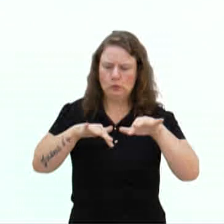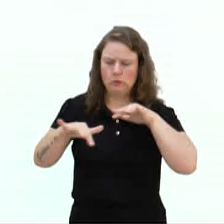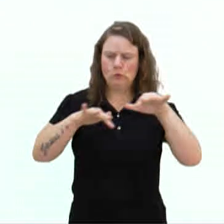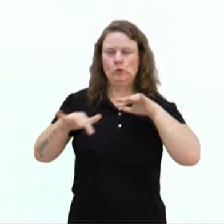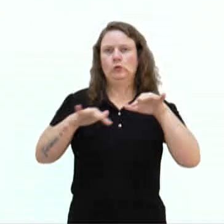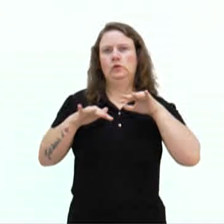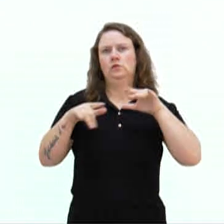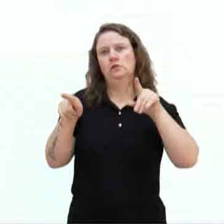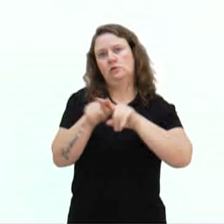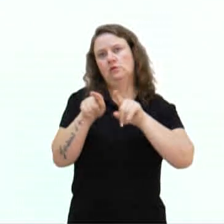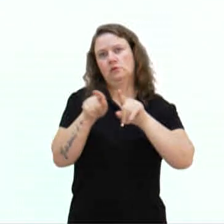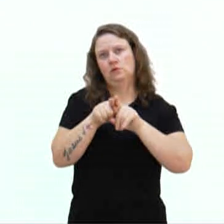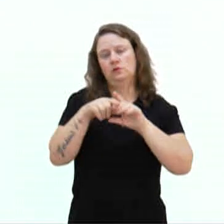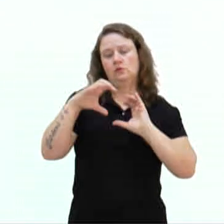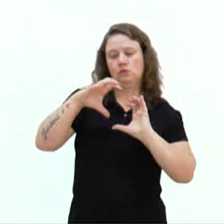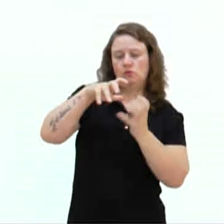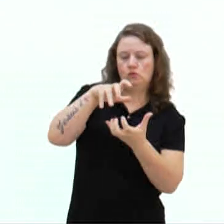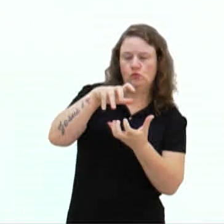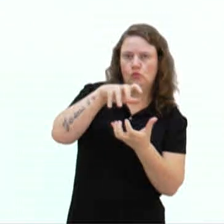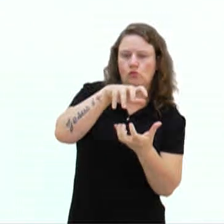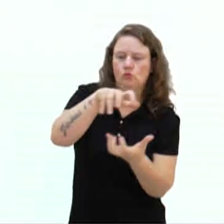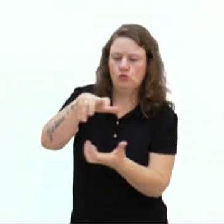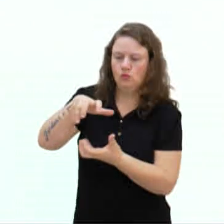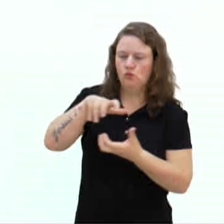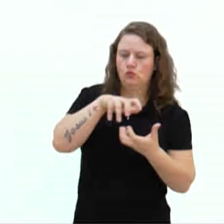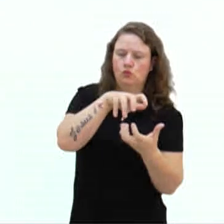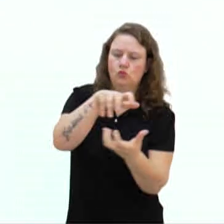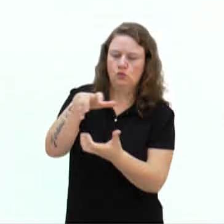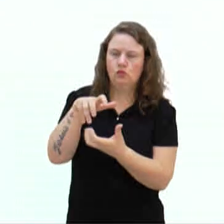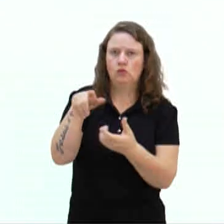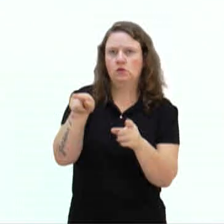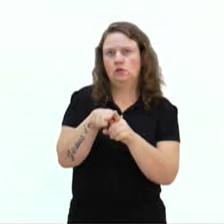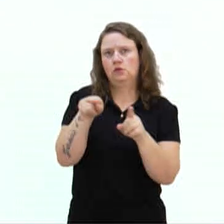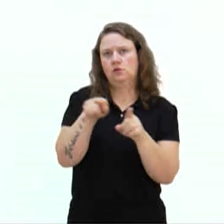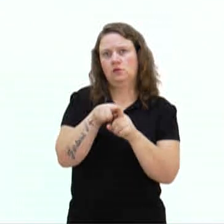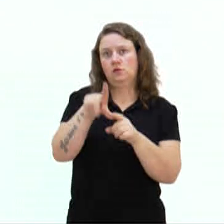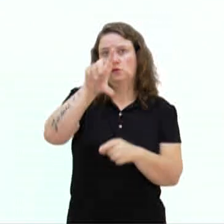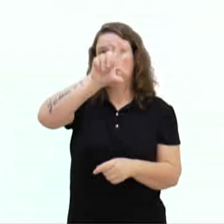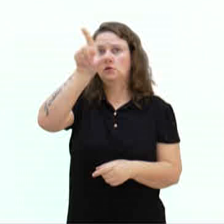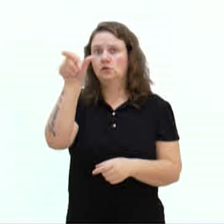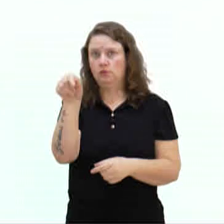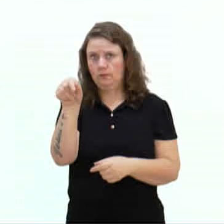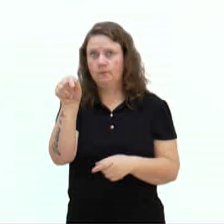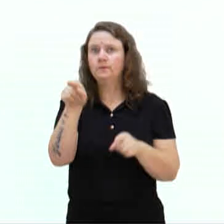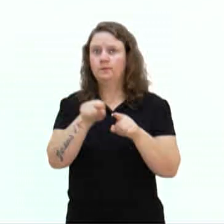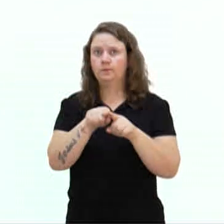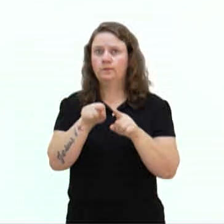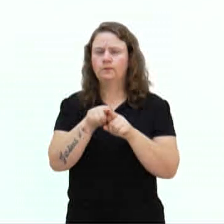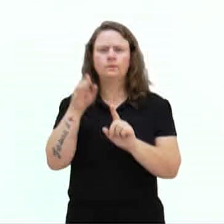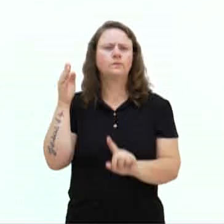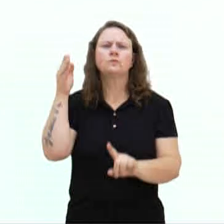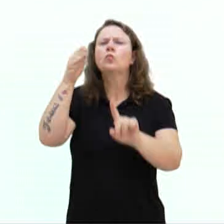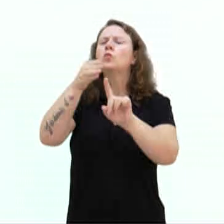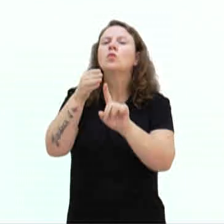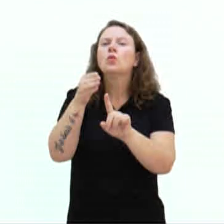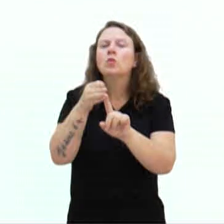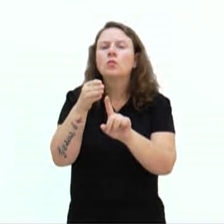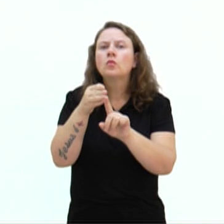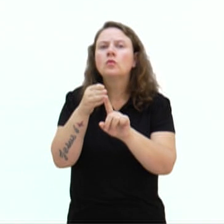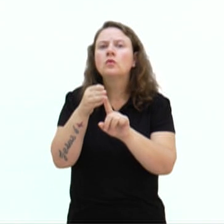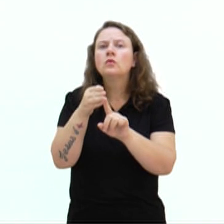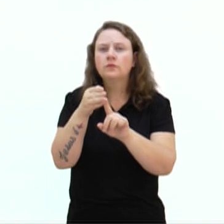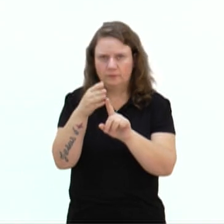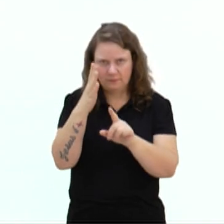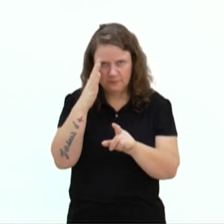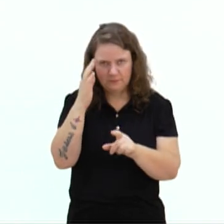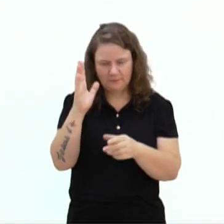movimentos que a Terra faz e também sobre o satélite natural da Terra, que é a Lua. A finalidade. Vamos